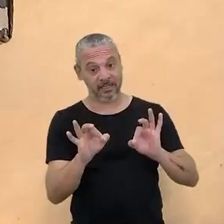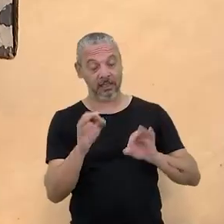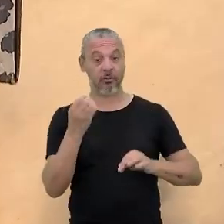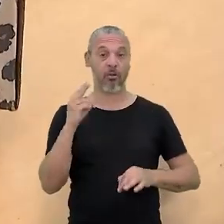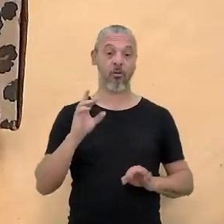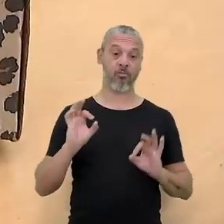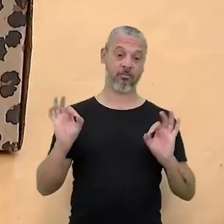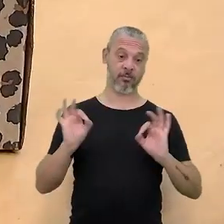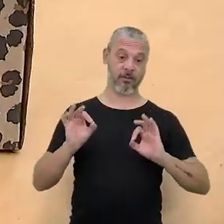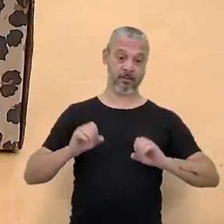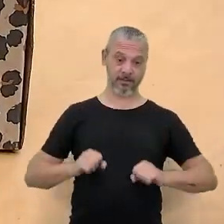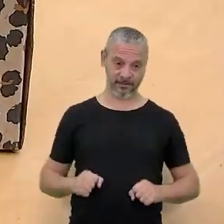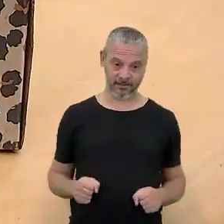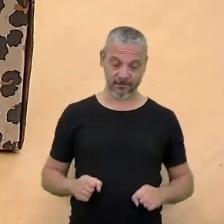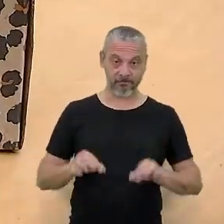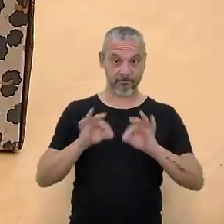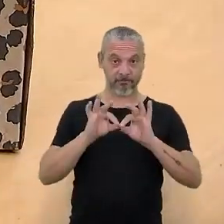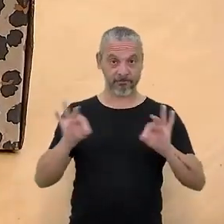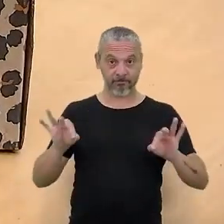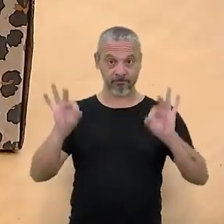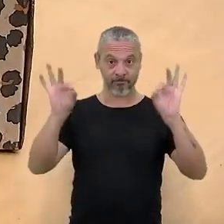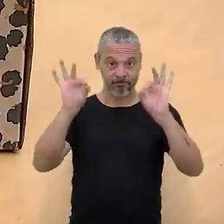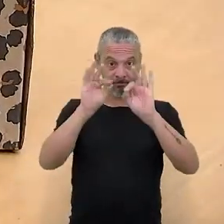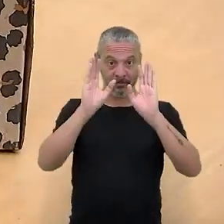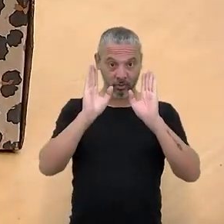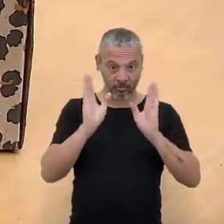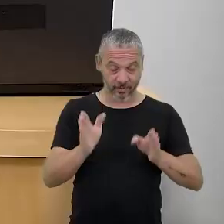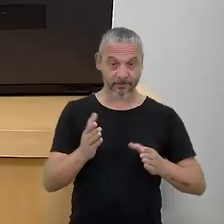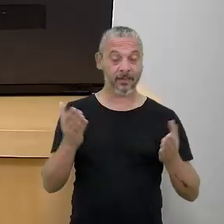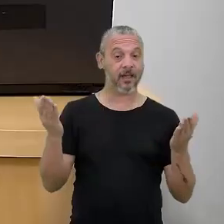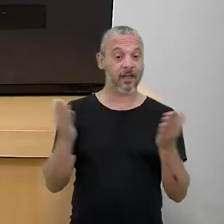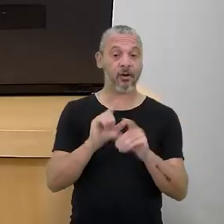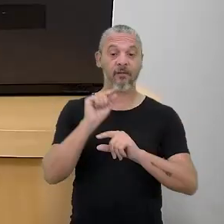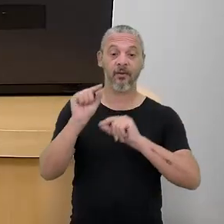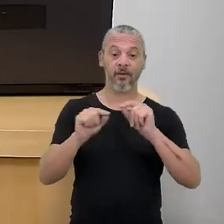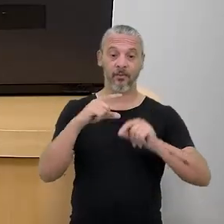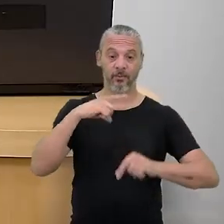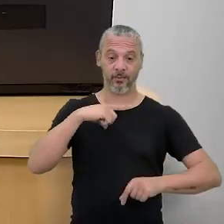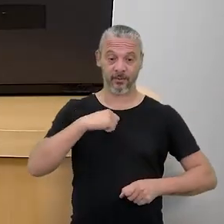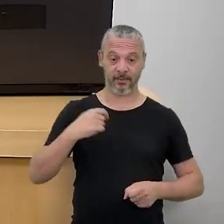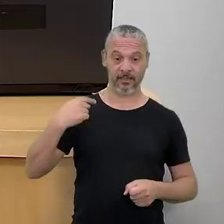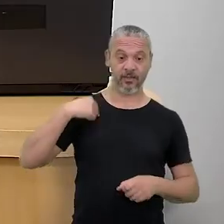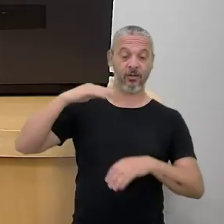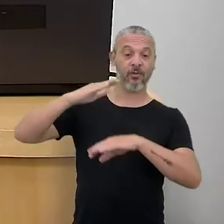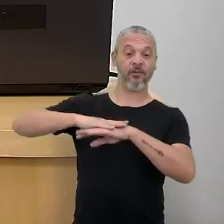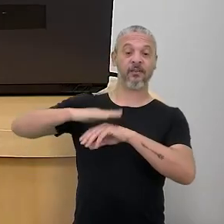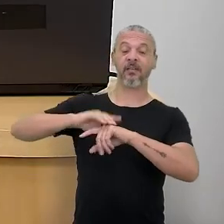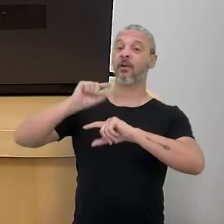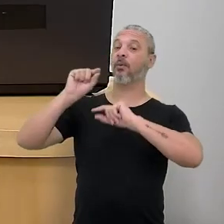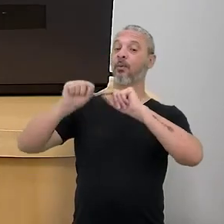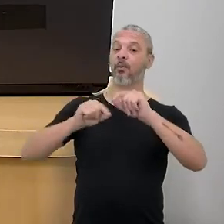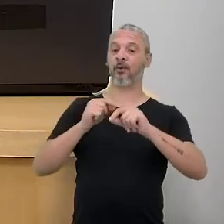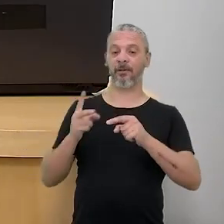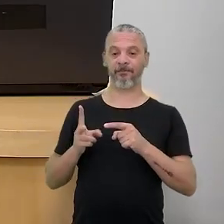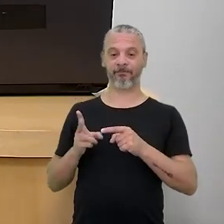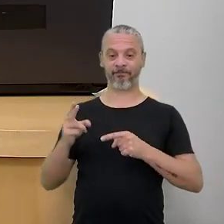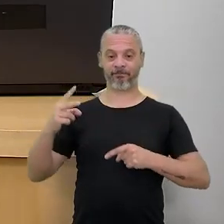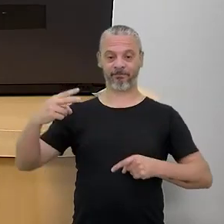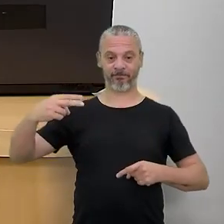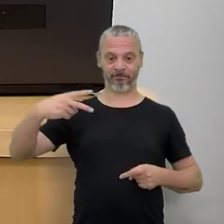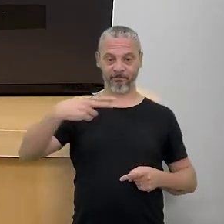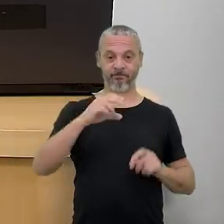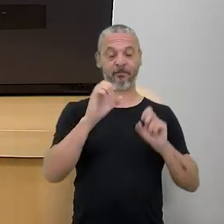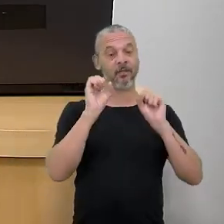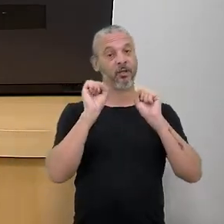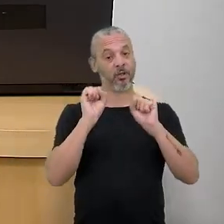forma correta. Então, fiz a marcação com a caneta. Próximo passo que eu vou fazer aqui é cortar. Você